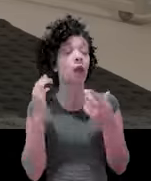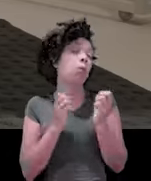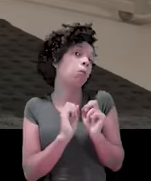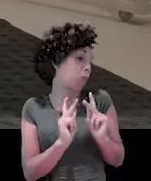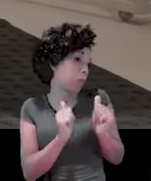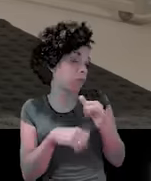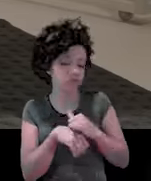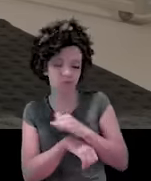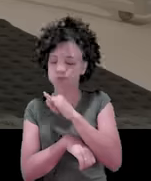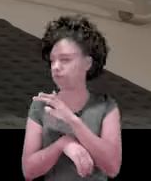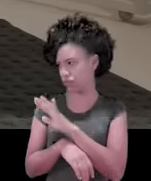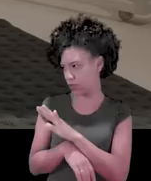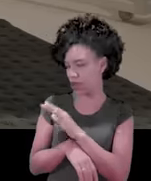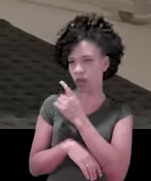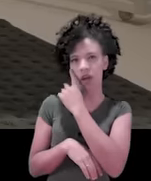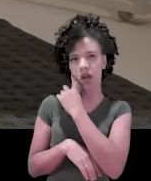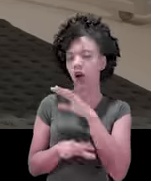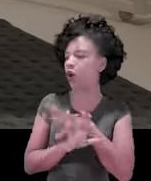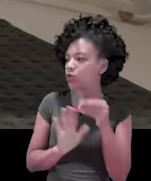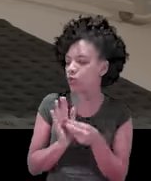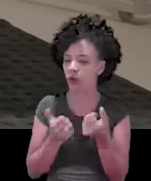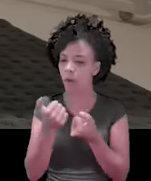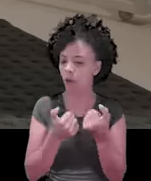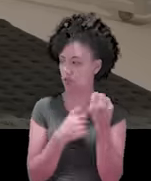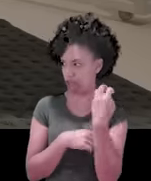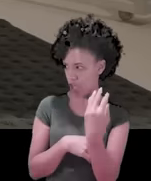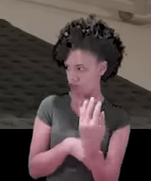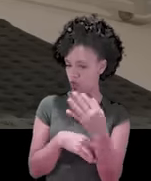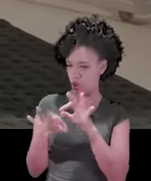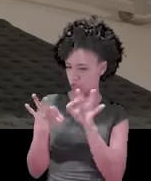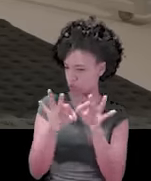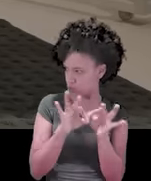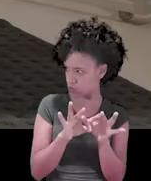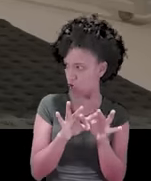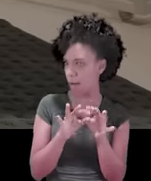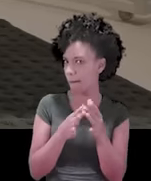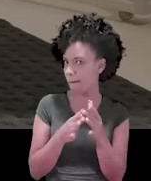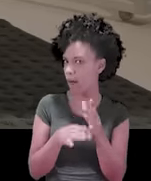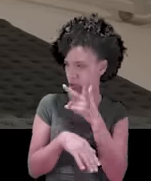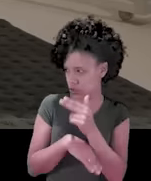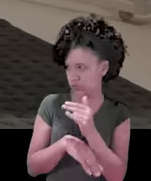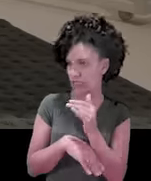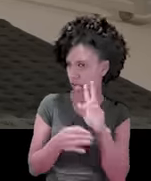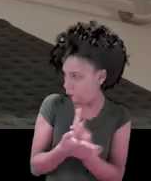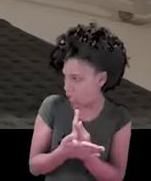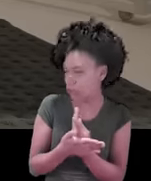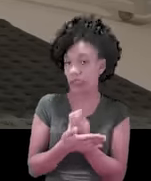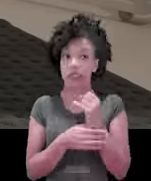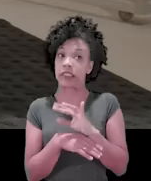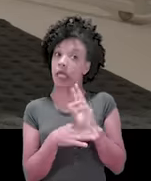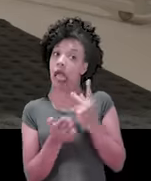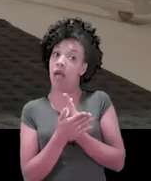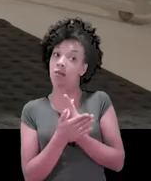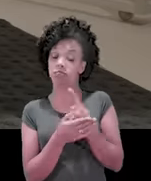de colei ela entender você todo todo piloto ele viaja com preparativo para dar nada mas você acha é melhor do